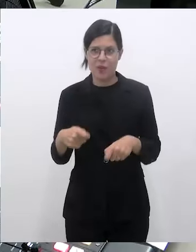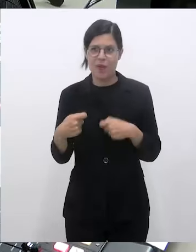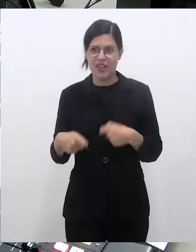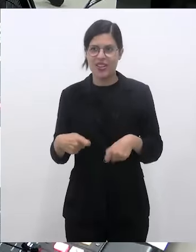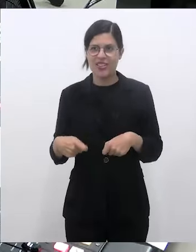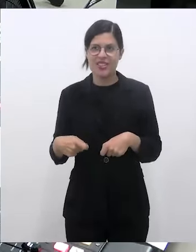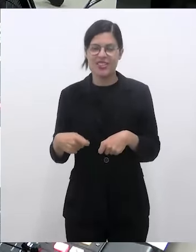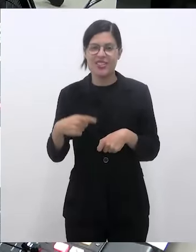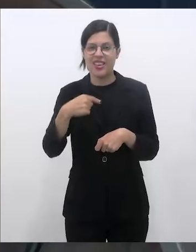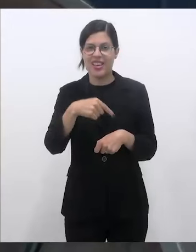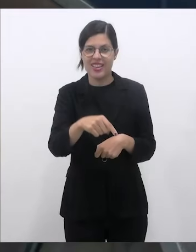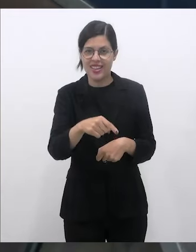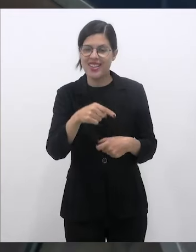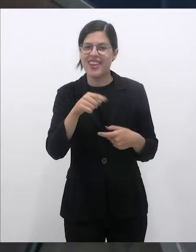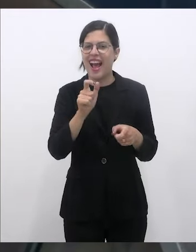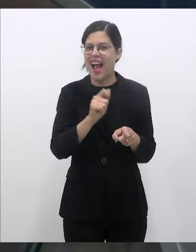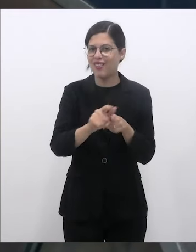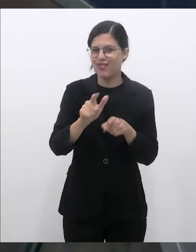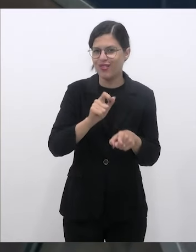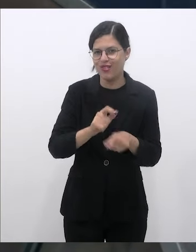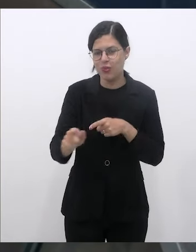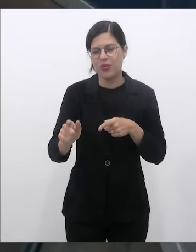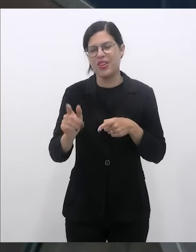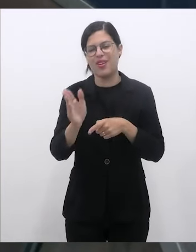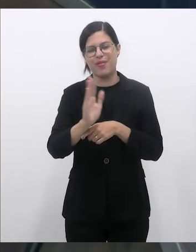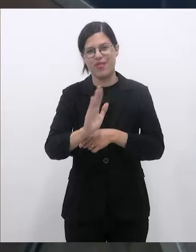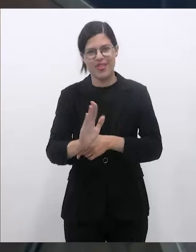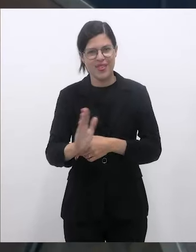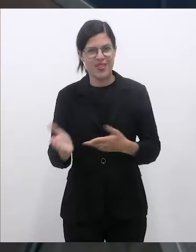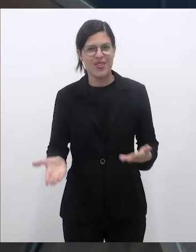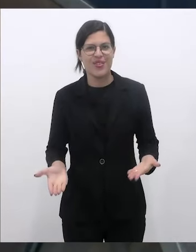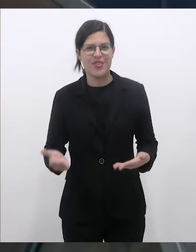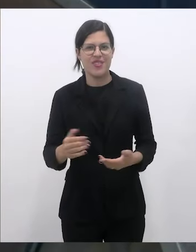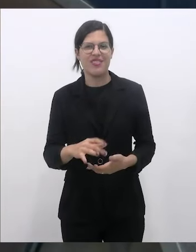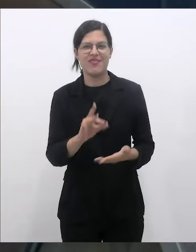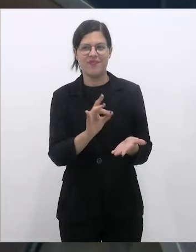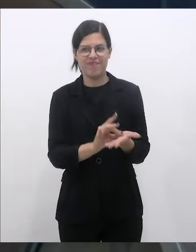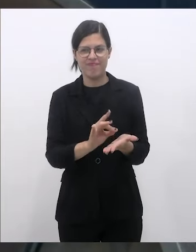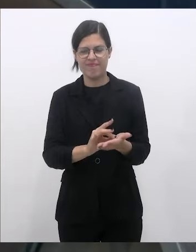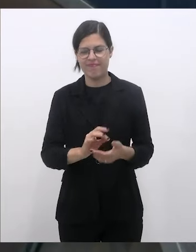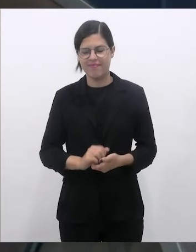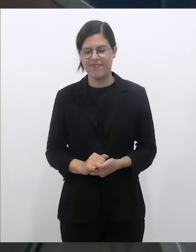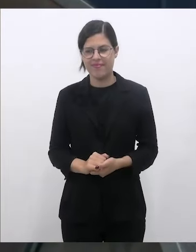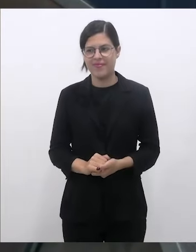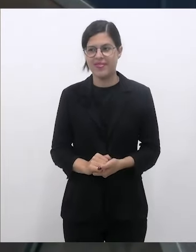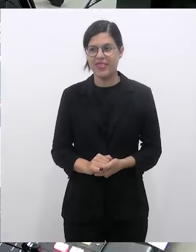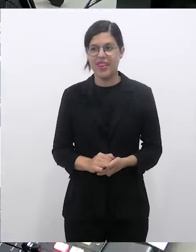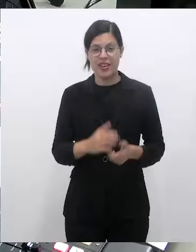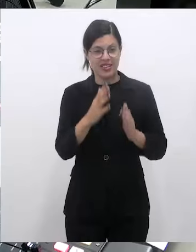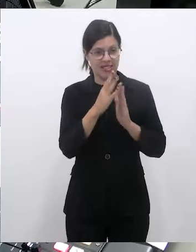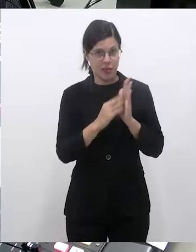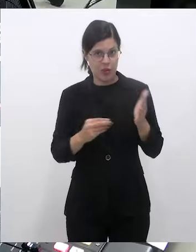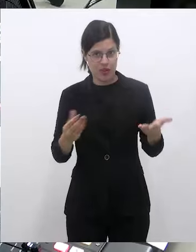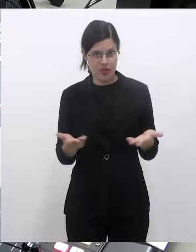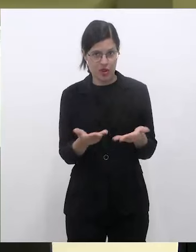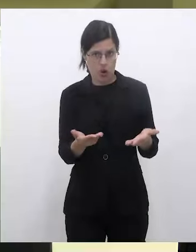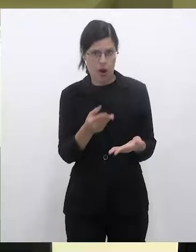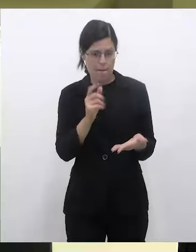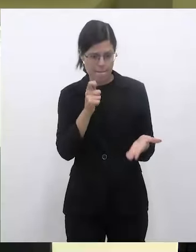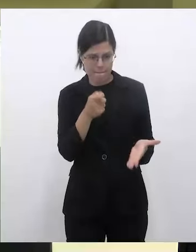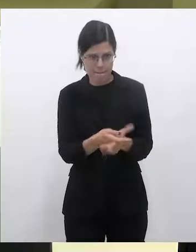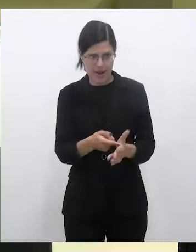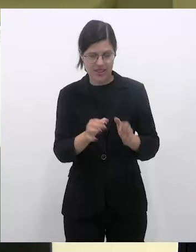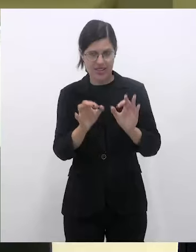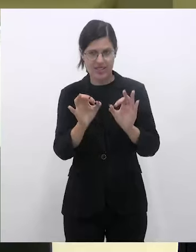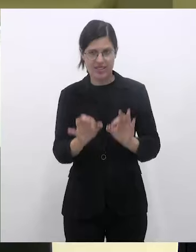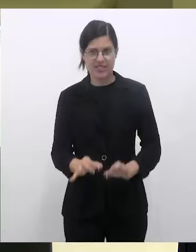numa locadora, Exatamente. né? Tinha que rebobinar a fita. Uau. Puxa vida, é verdade. Não é? O modelo atual, na sua opinião,